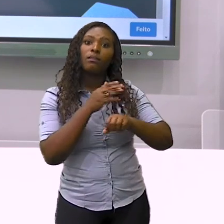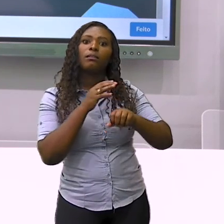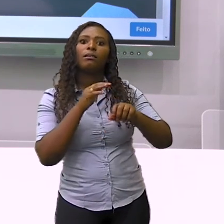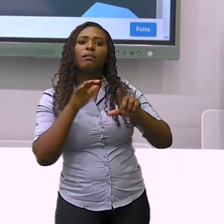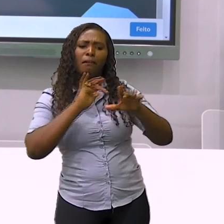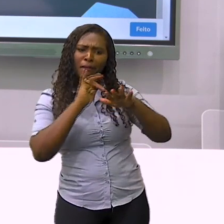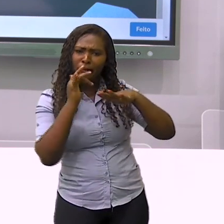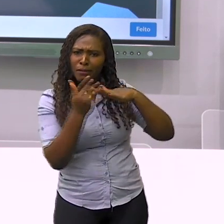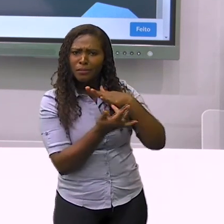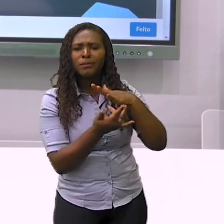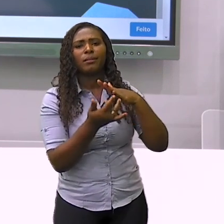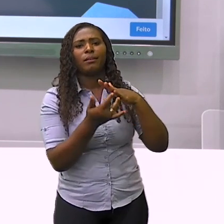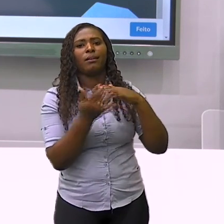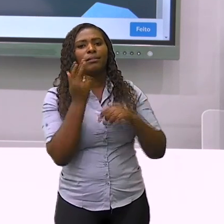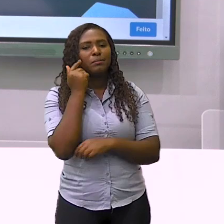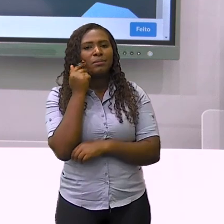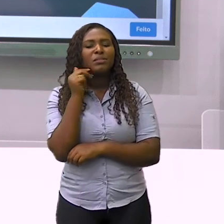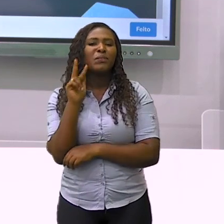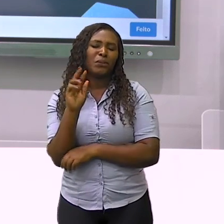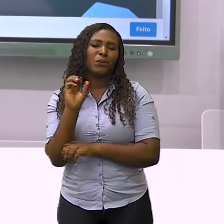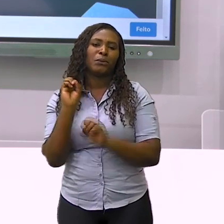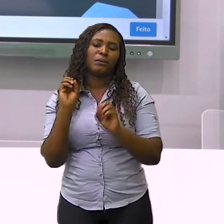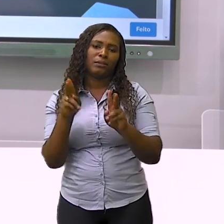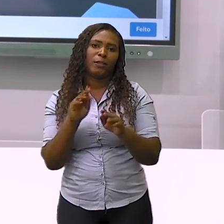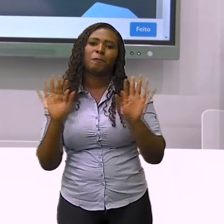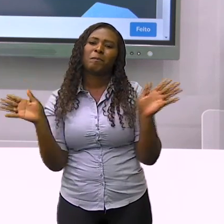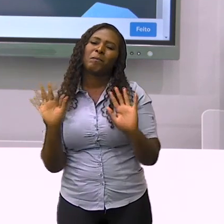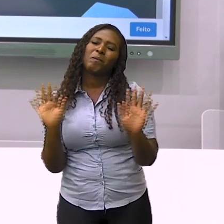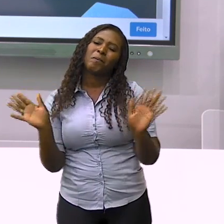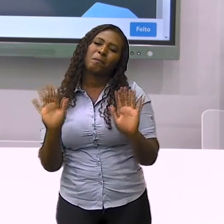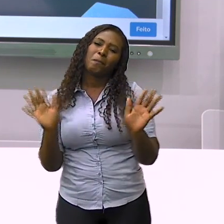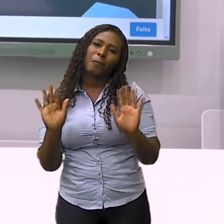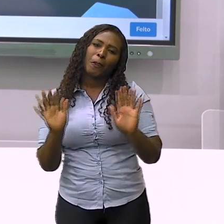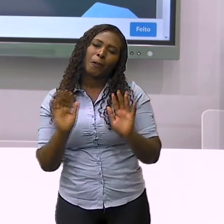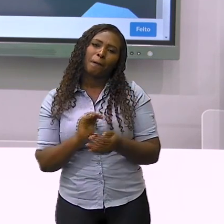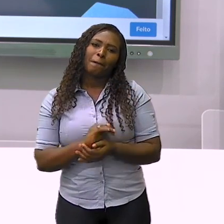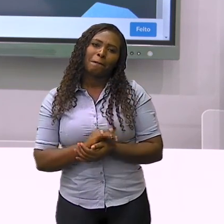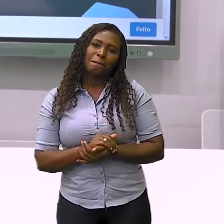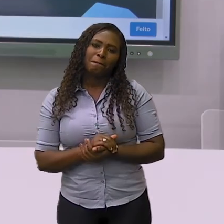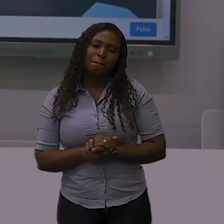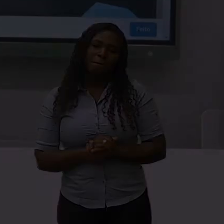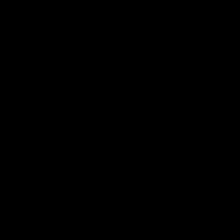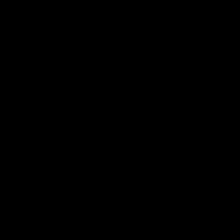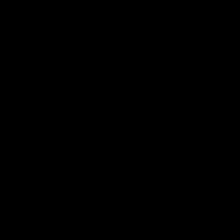10. 10 dividido por 2, 5. Observe, pessoal, que 2 é diferente de 5. As